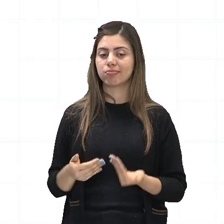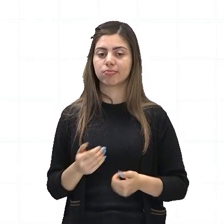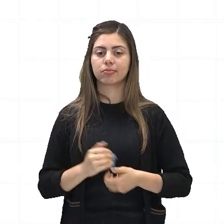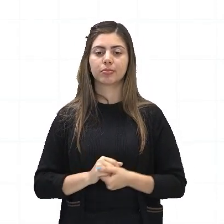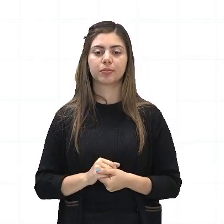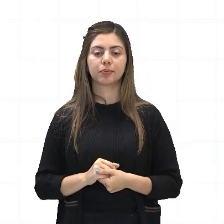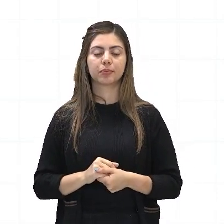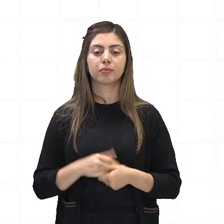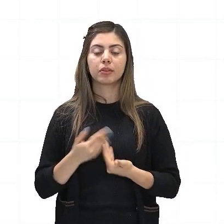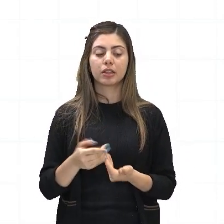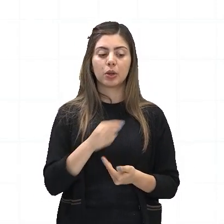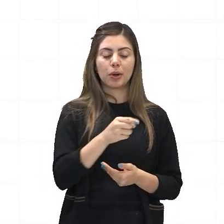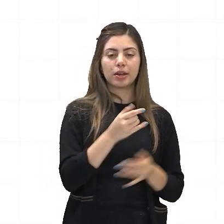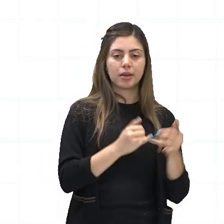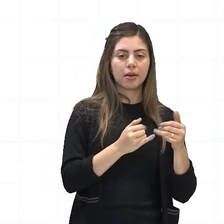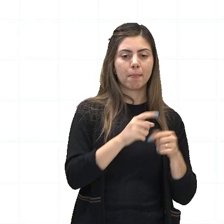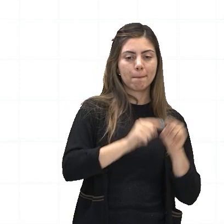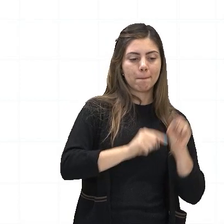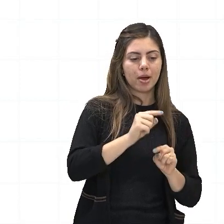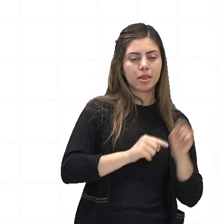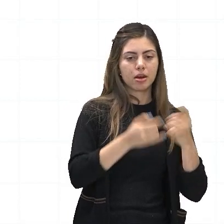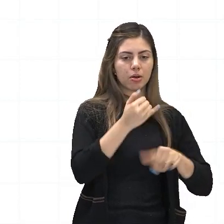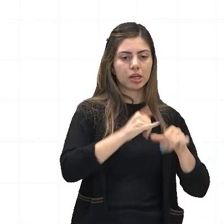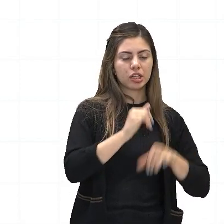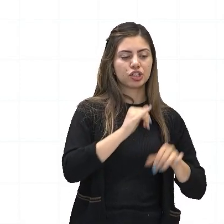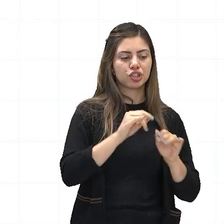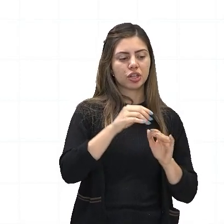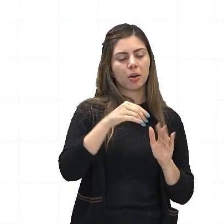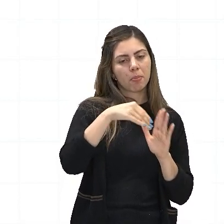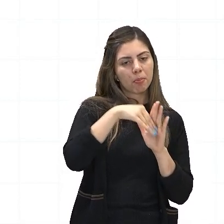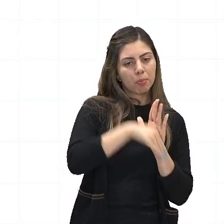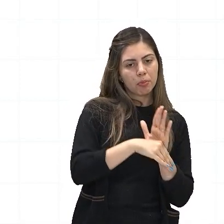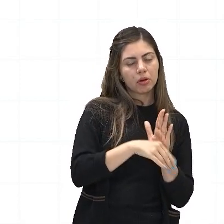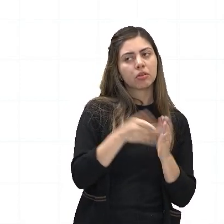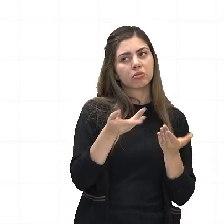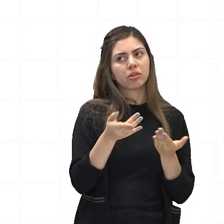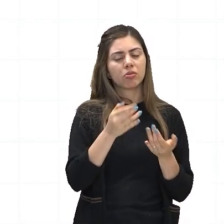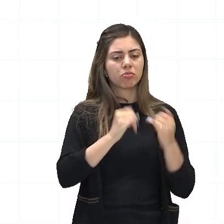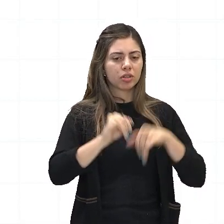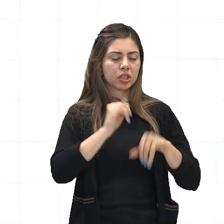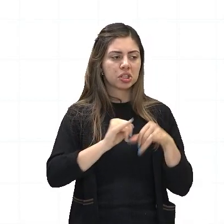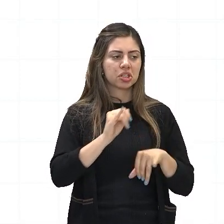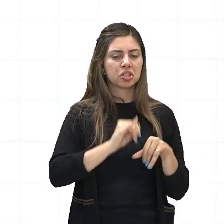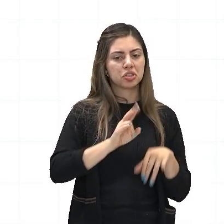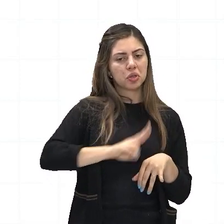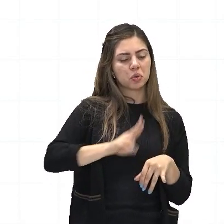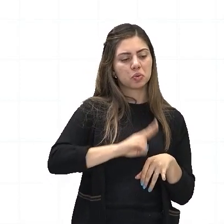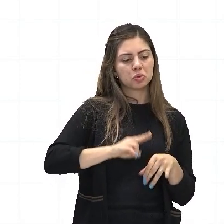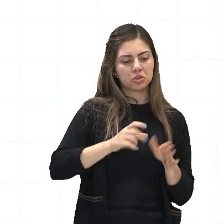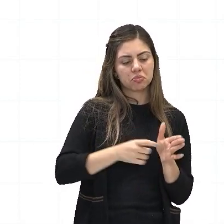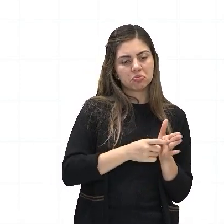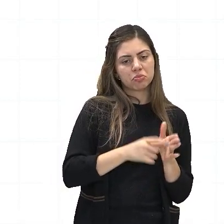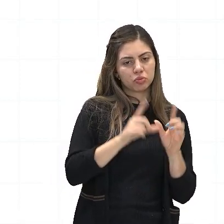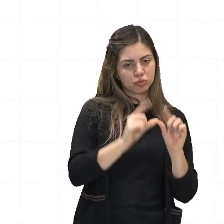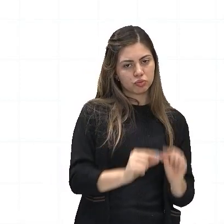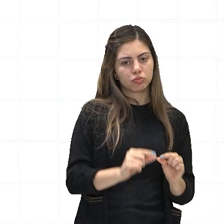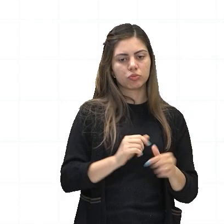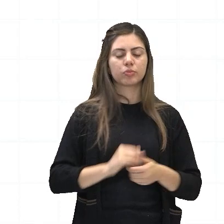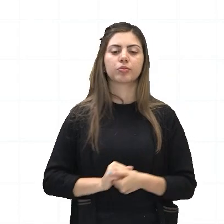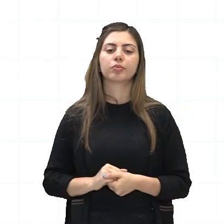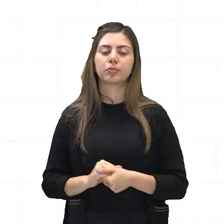elevada. Menor potência, menor a quantidade de energia elétrica, né? Assim como a gente pode observar, proporcional